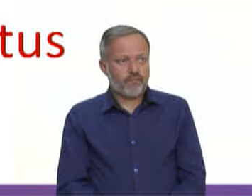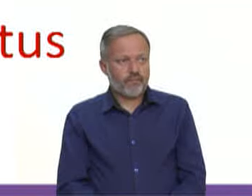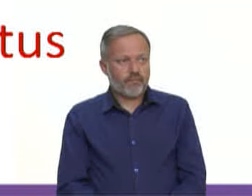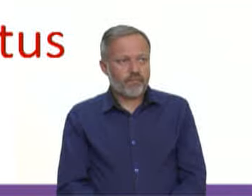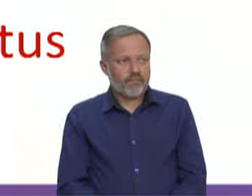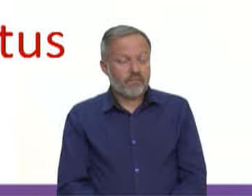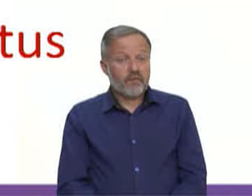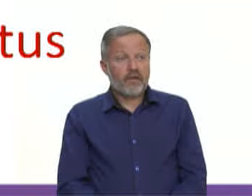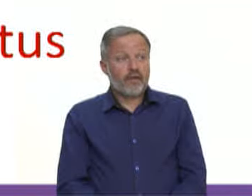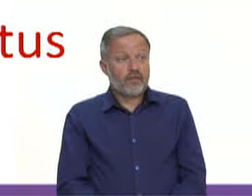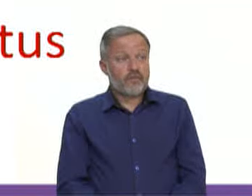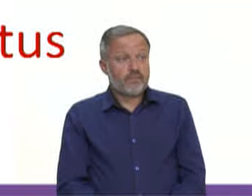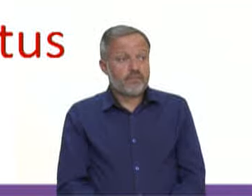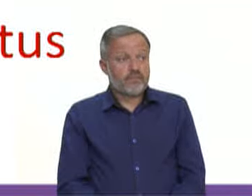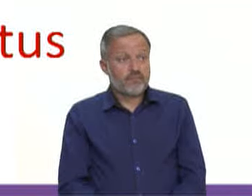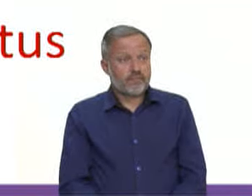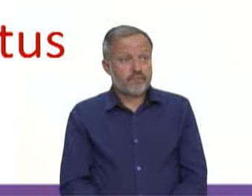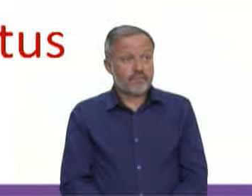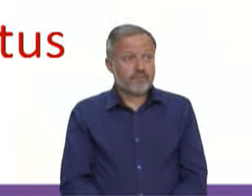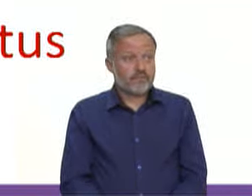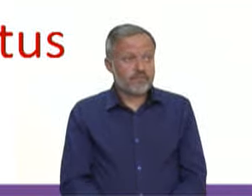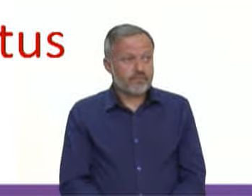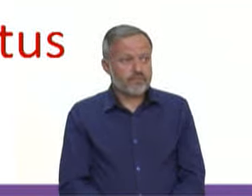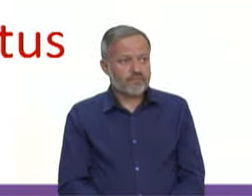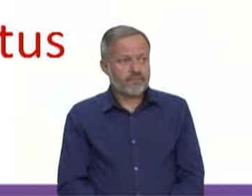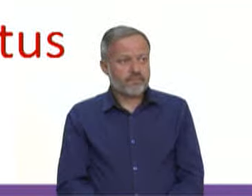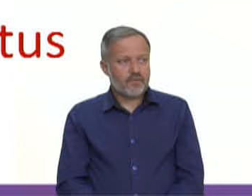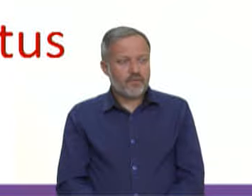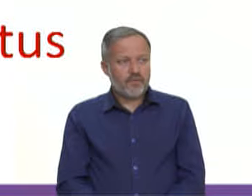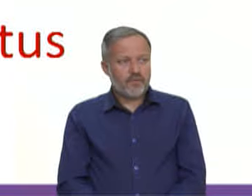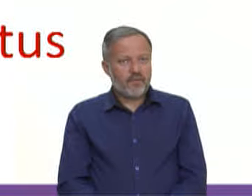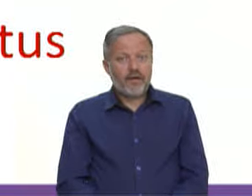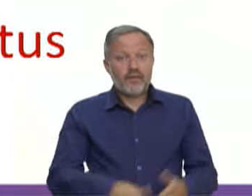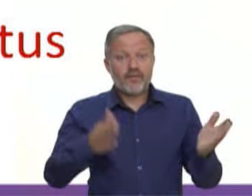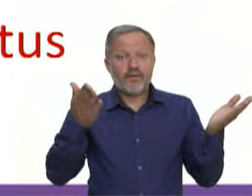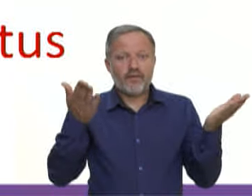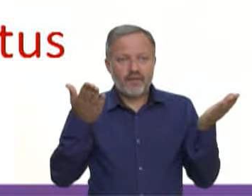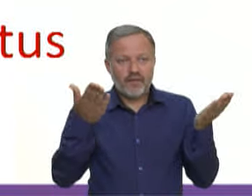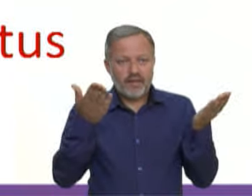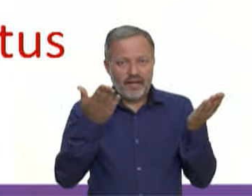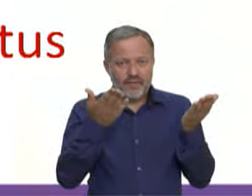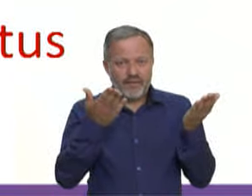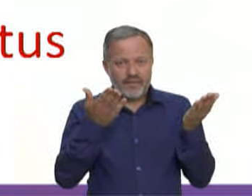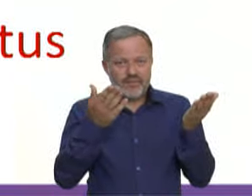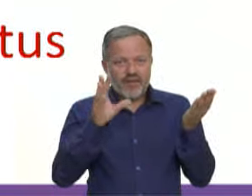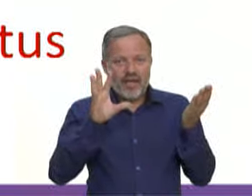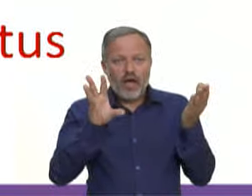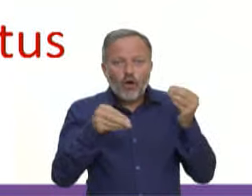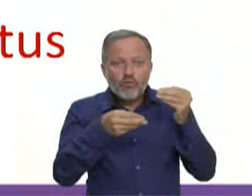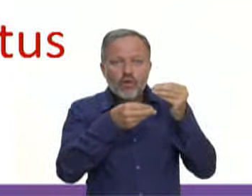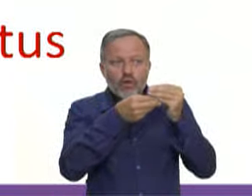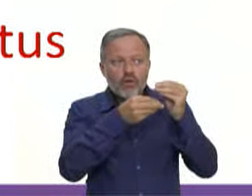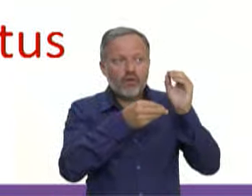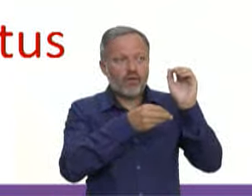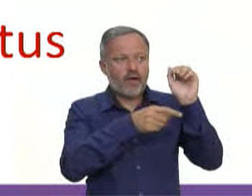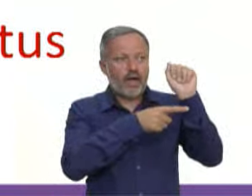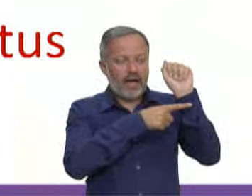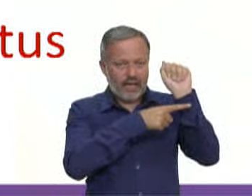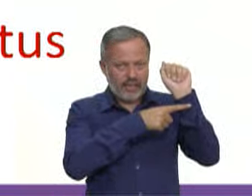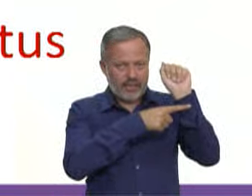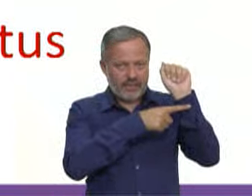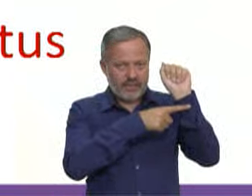Perdão, é usted a senhorita Carmen ou Manuela? É uma linguagem formal. Eu tenho usted, eu tenho senhorita, por